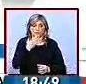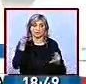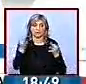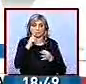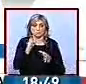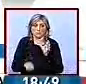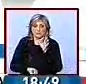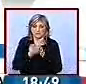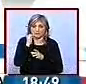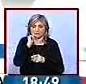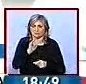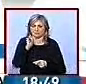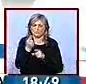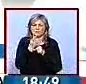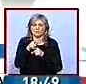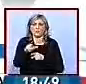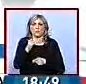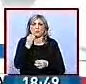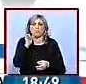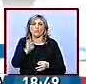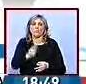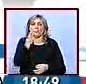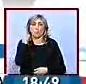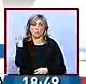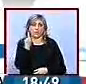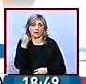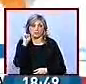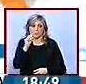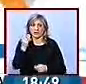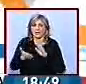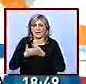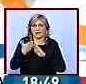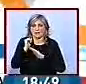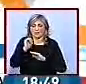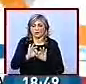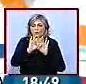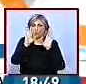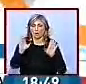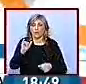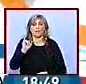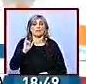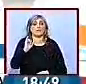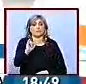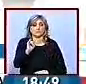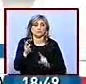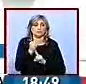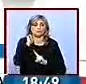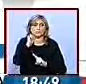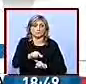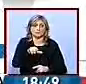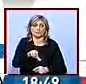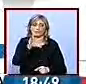criar aeronaves tão manobráveis como um helicóptero e rápidas como os aviões, recorrendo à